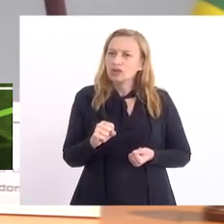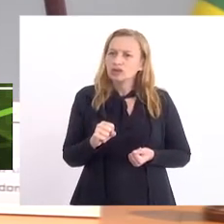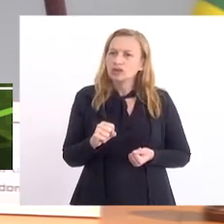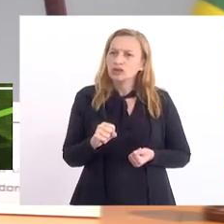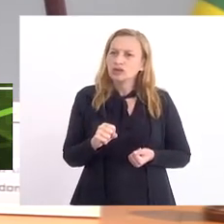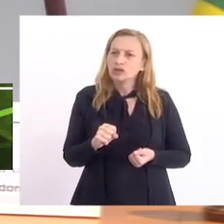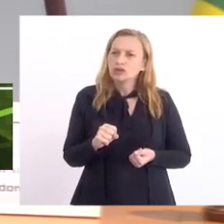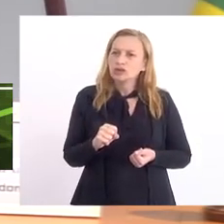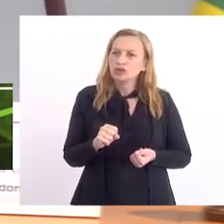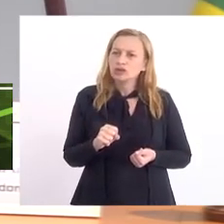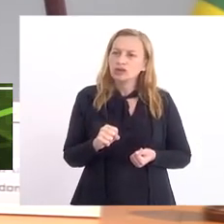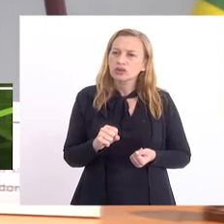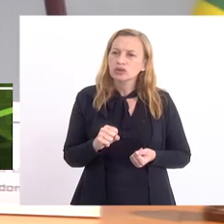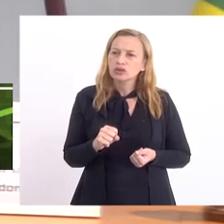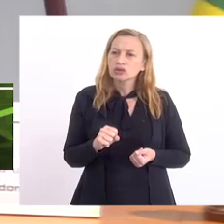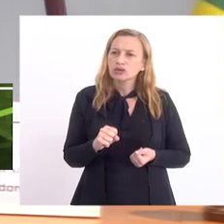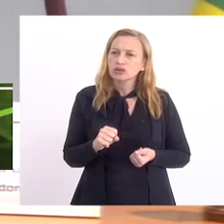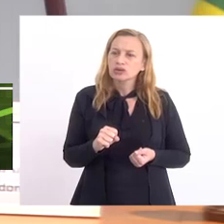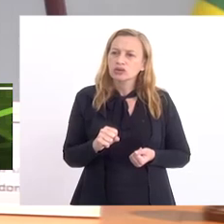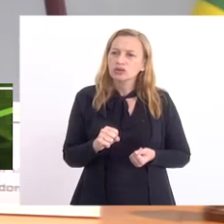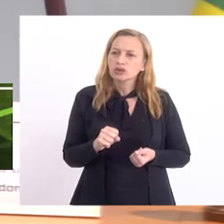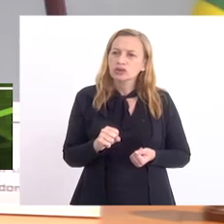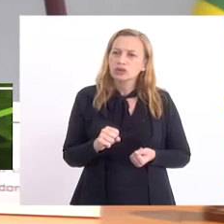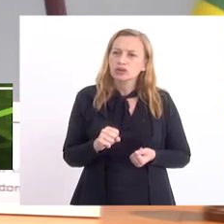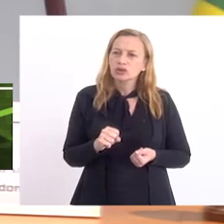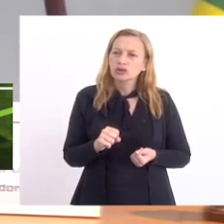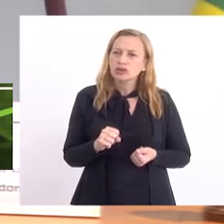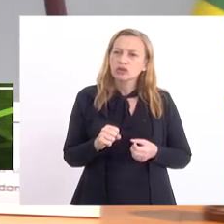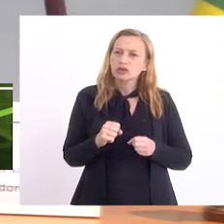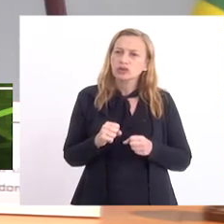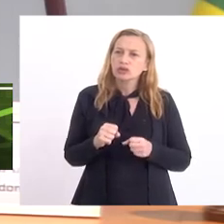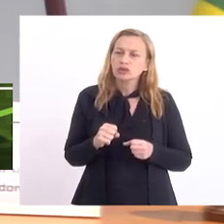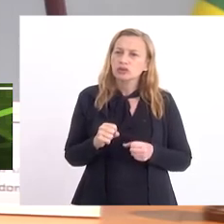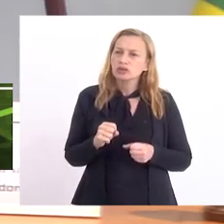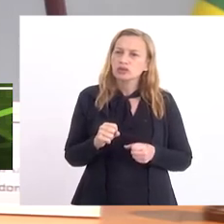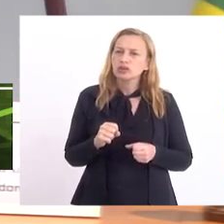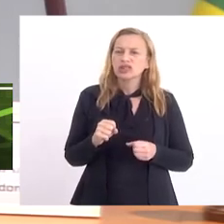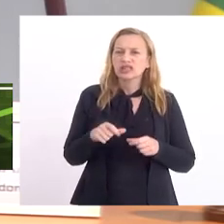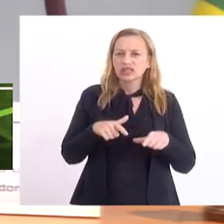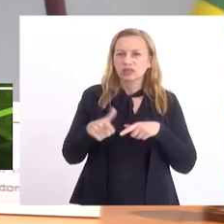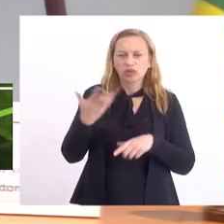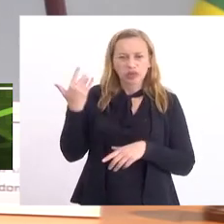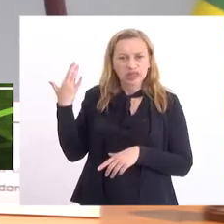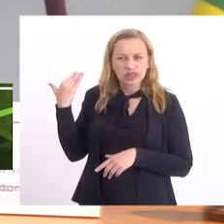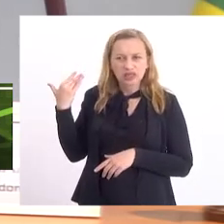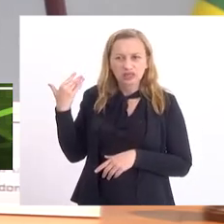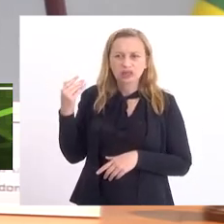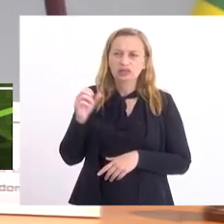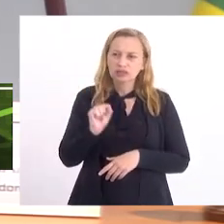É, mas você é, Fui, né? No passado. Não está mais. Os